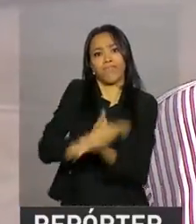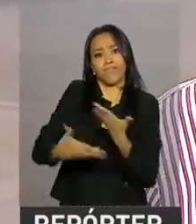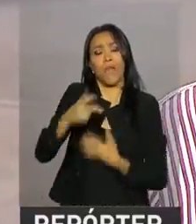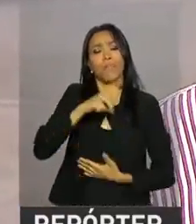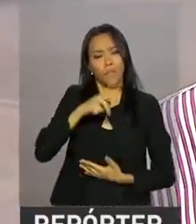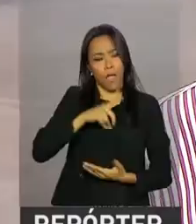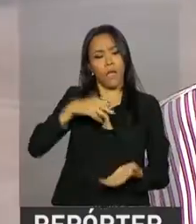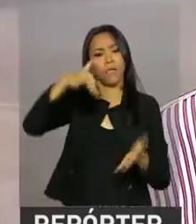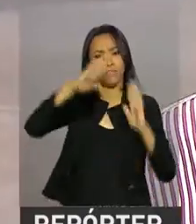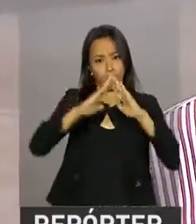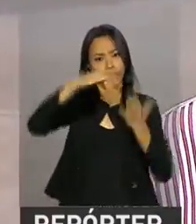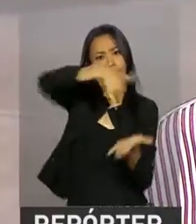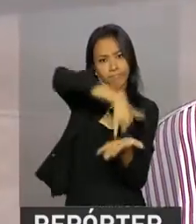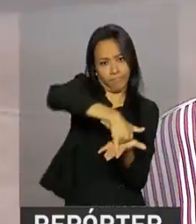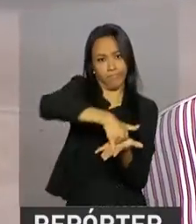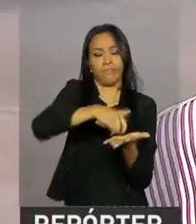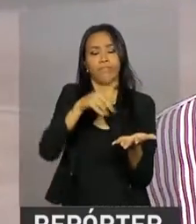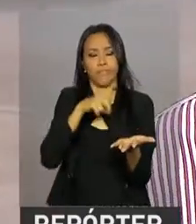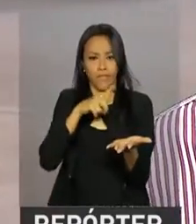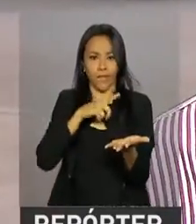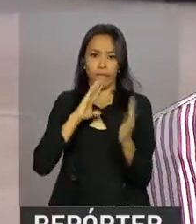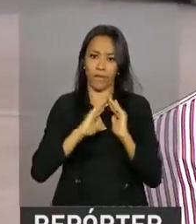eu uso